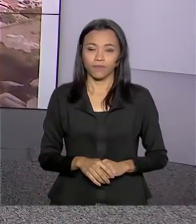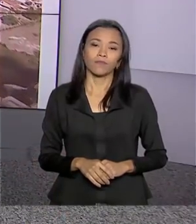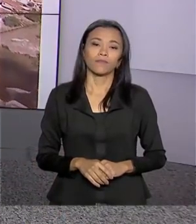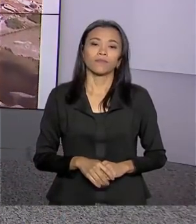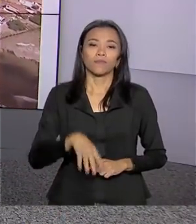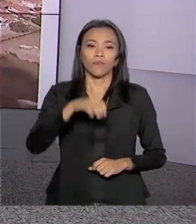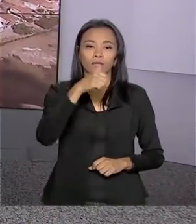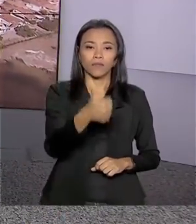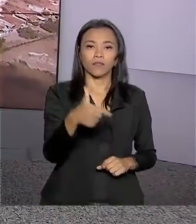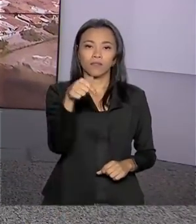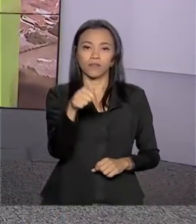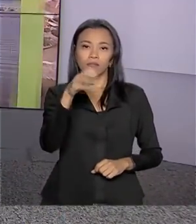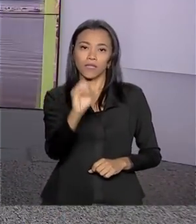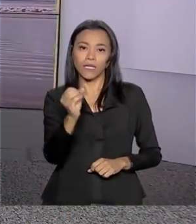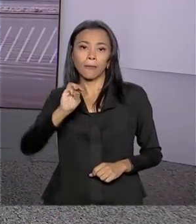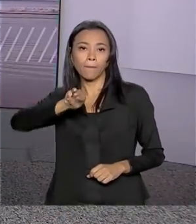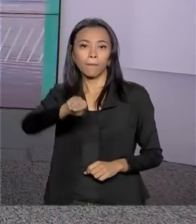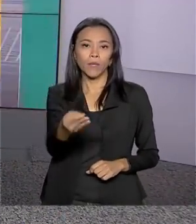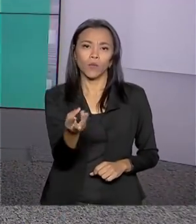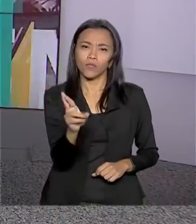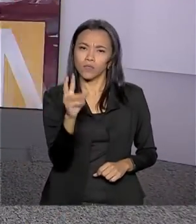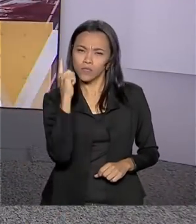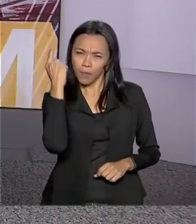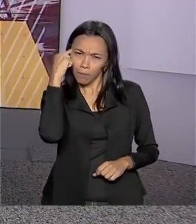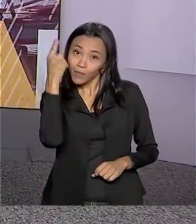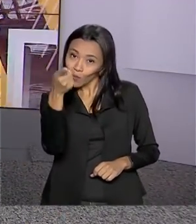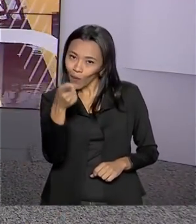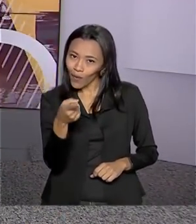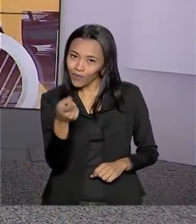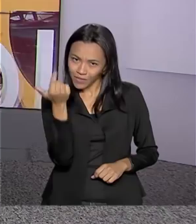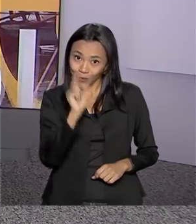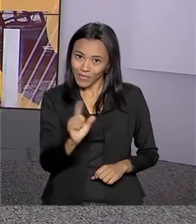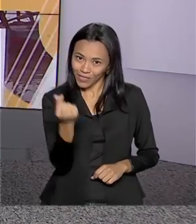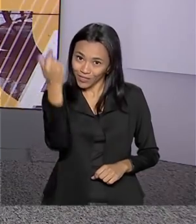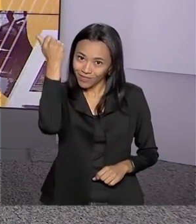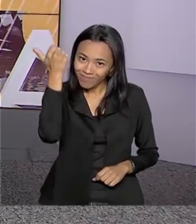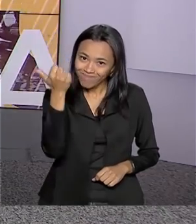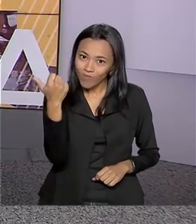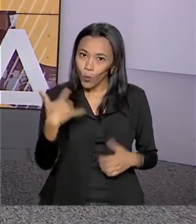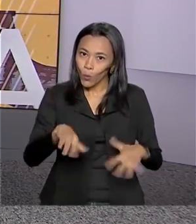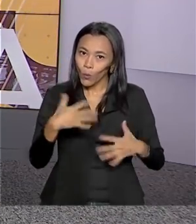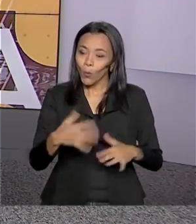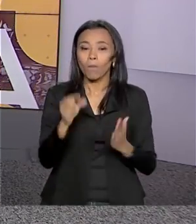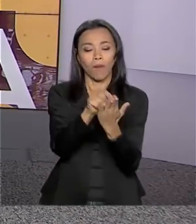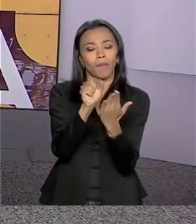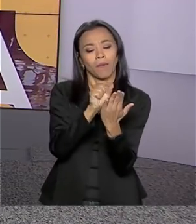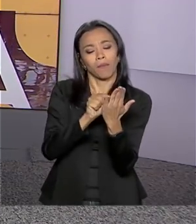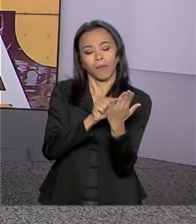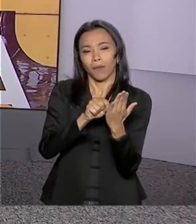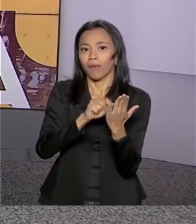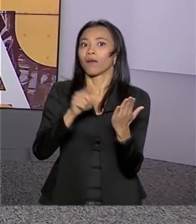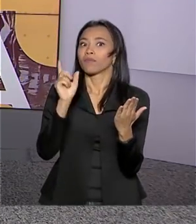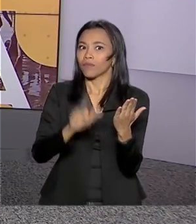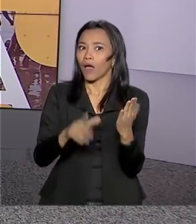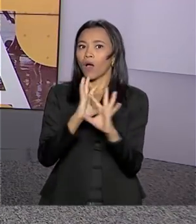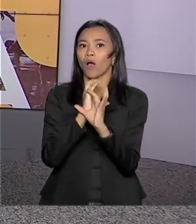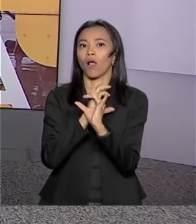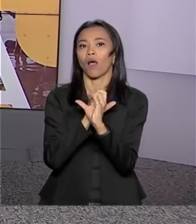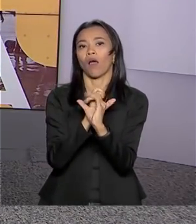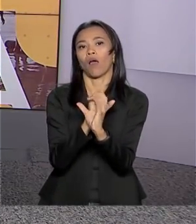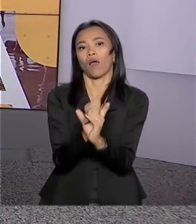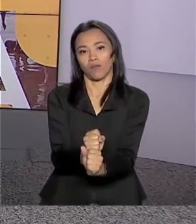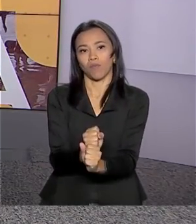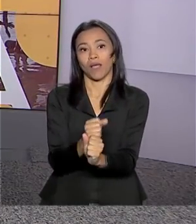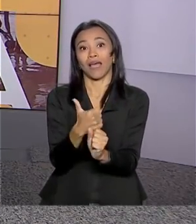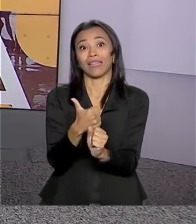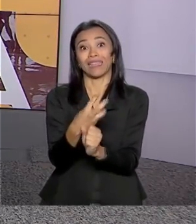170 milhões de reais já pensou no que pode ser feito com toda essa fortuna pois a mega sena está acumulada há três concursos vamos